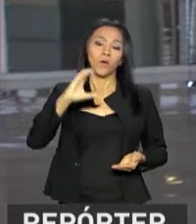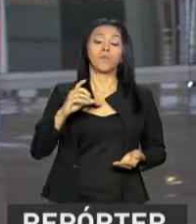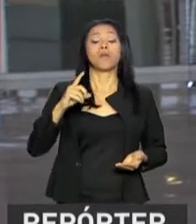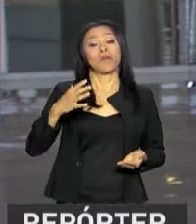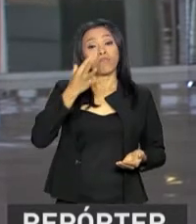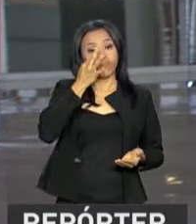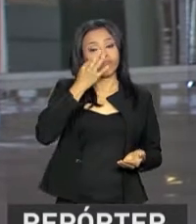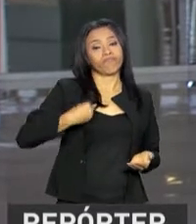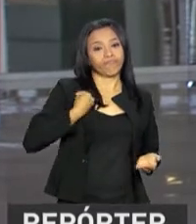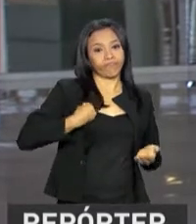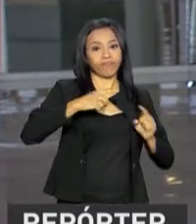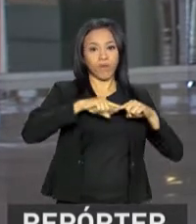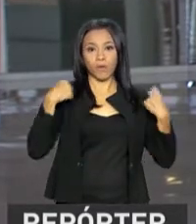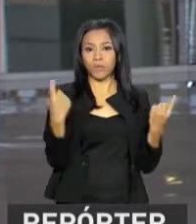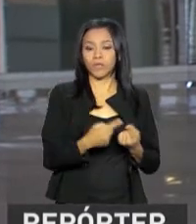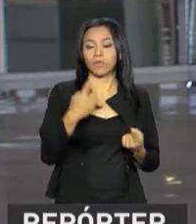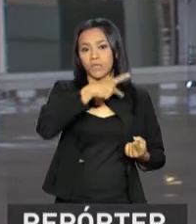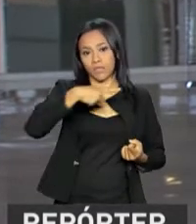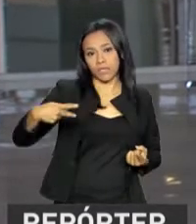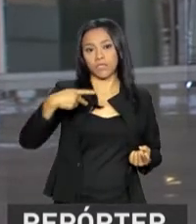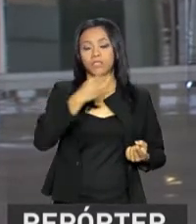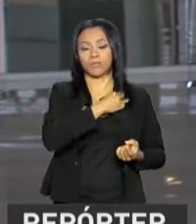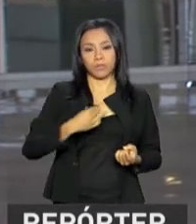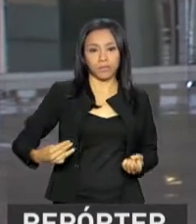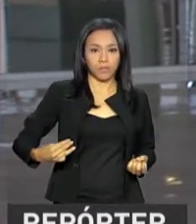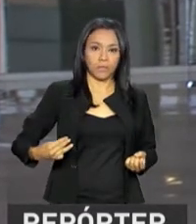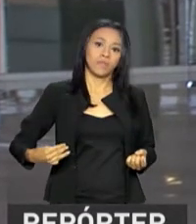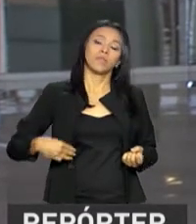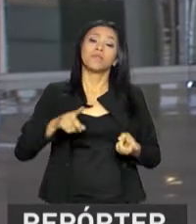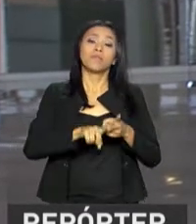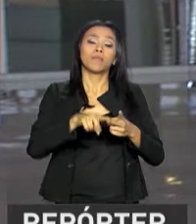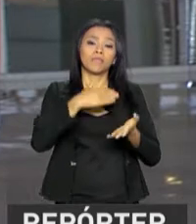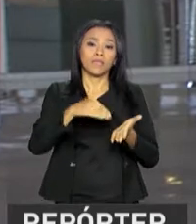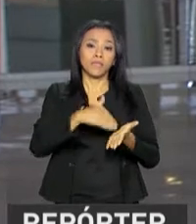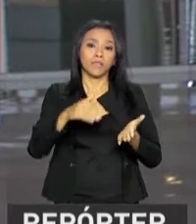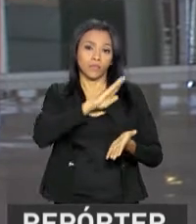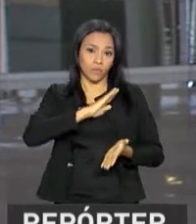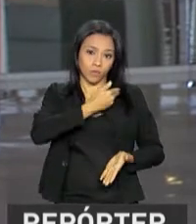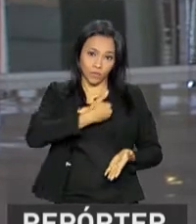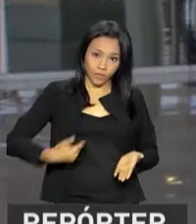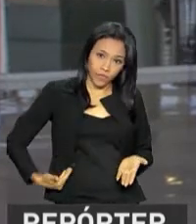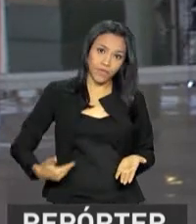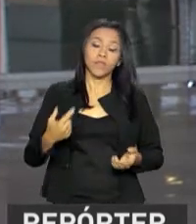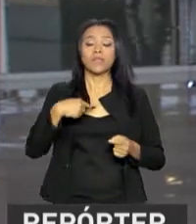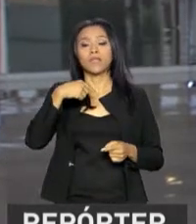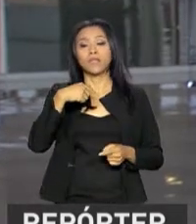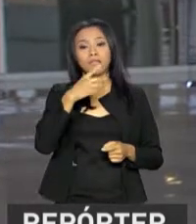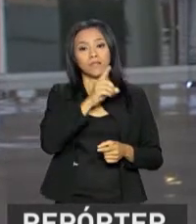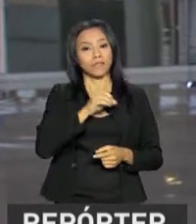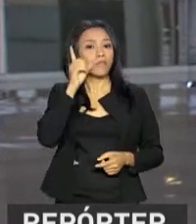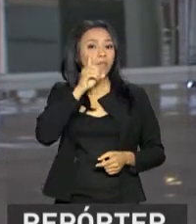palácio do planalto com os ministros da casa civil eliseu padilha e da secretaria de governo carlos marun e com os deputados federais andré